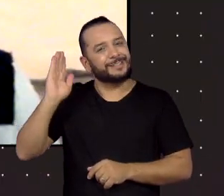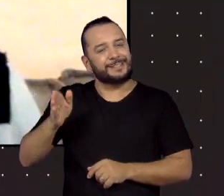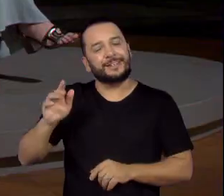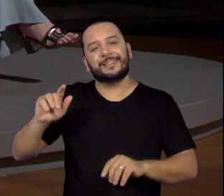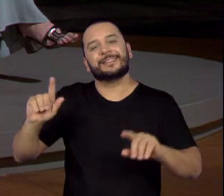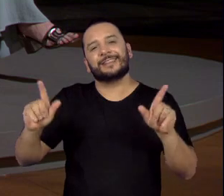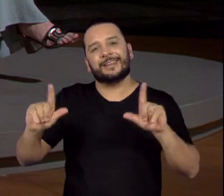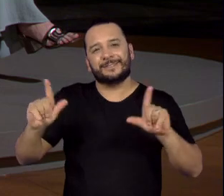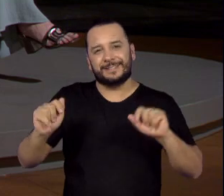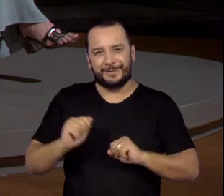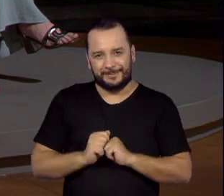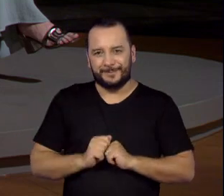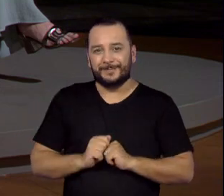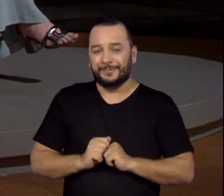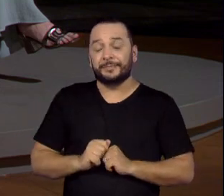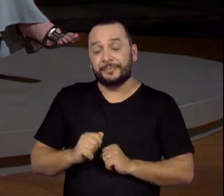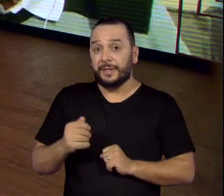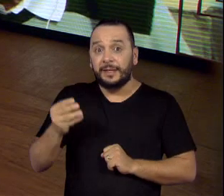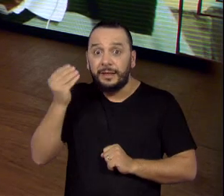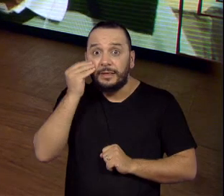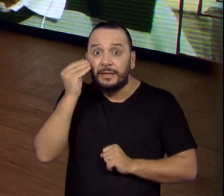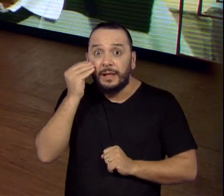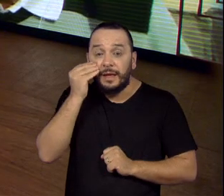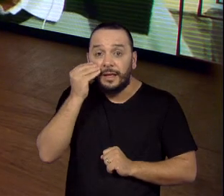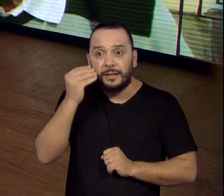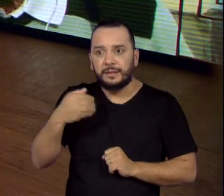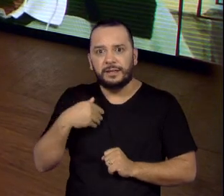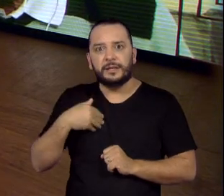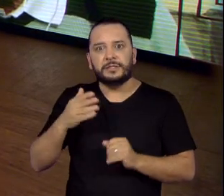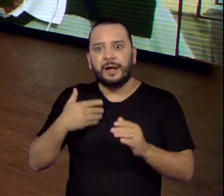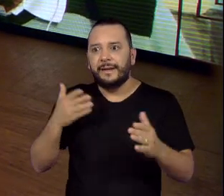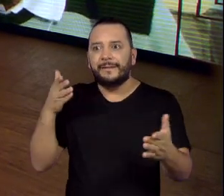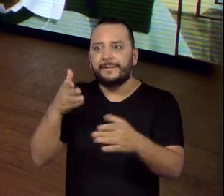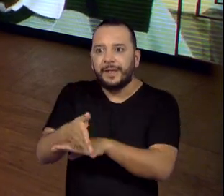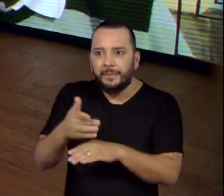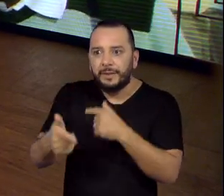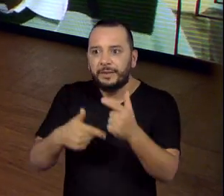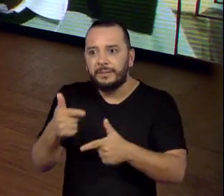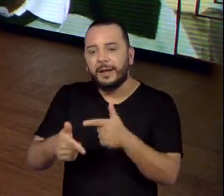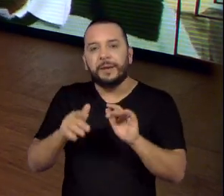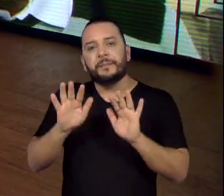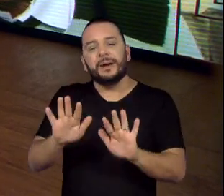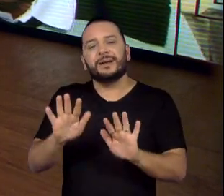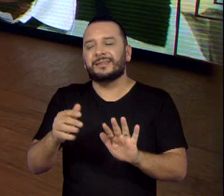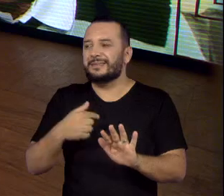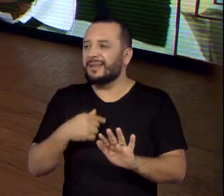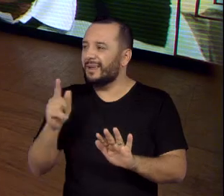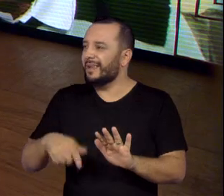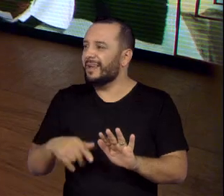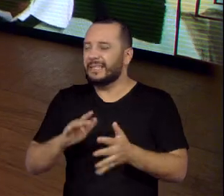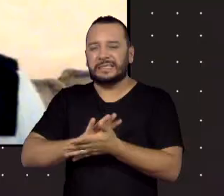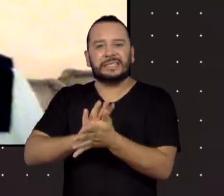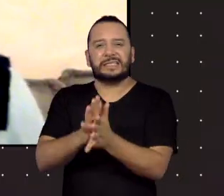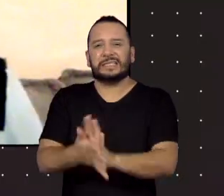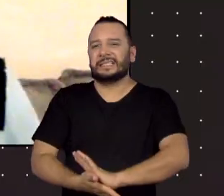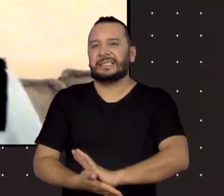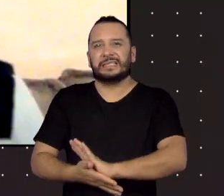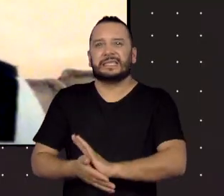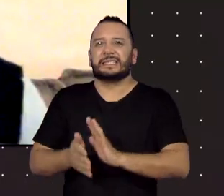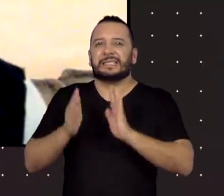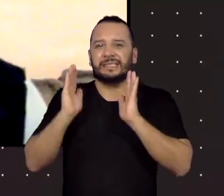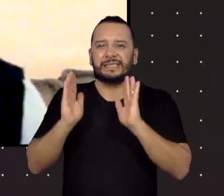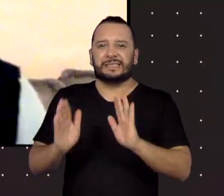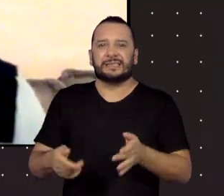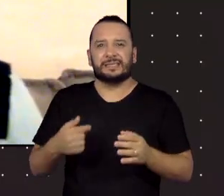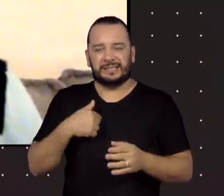que tenta a carreira e que é destruída, é comida pela máquina,